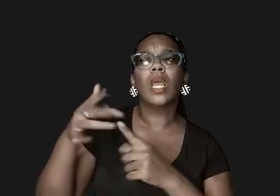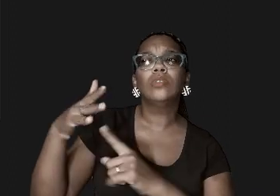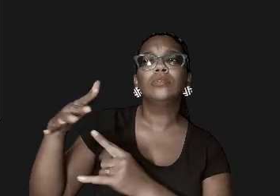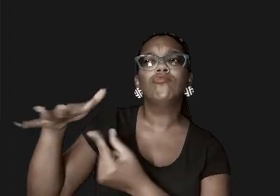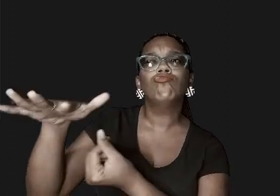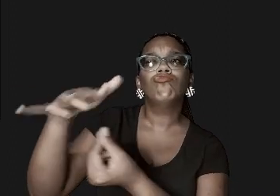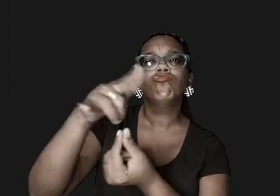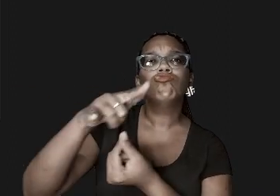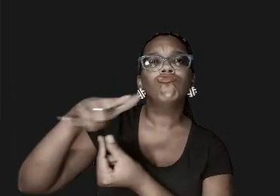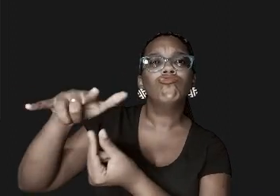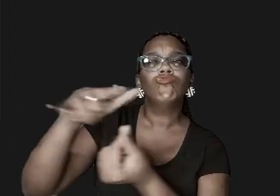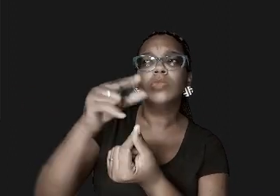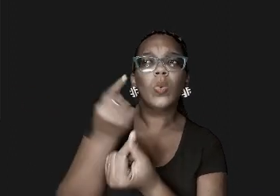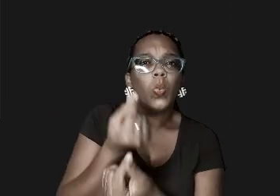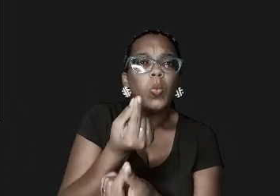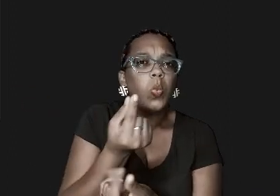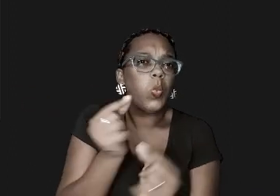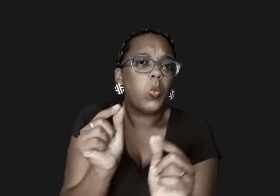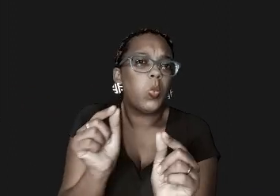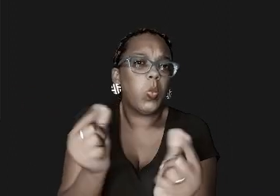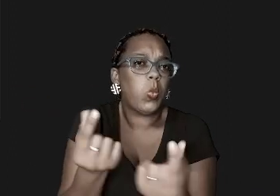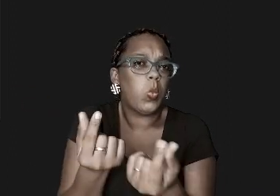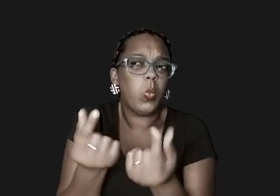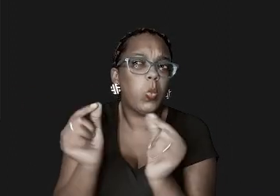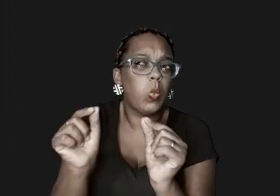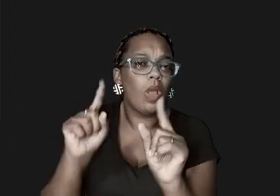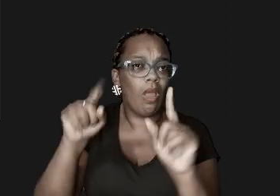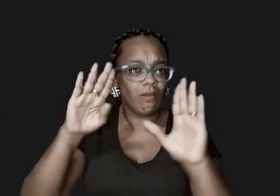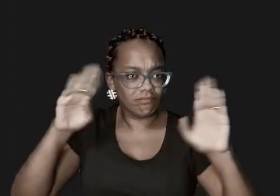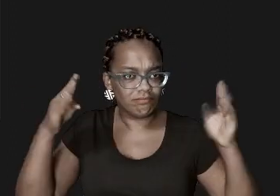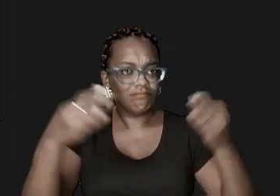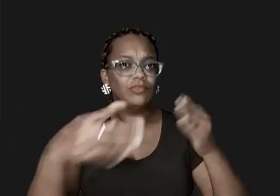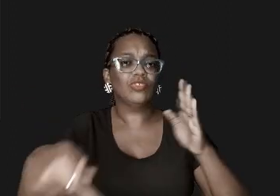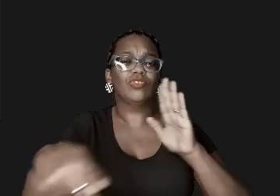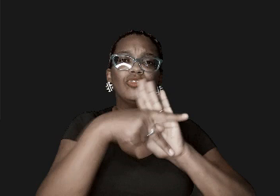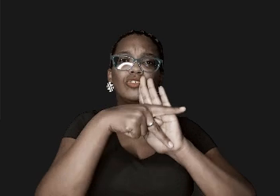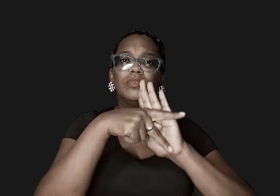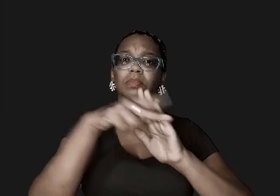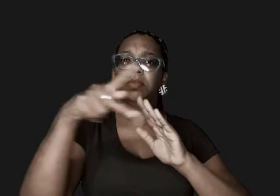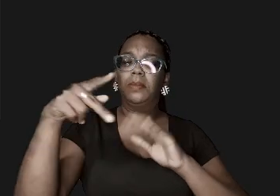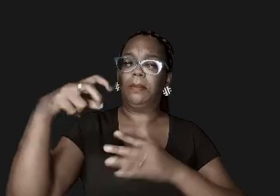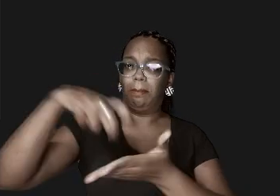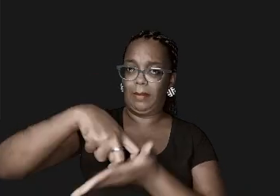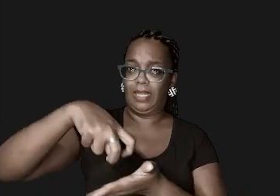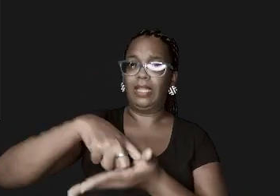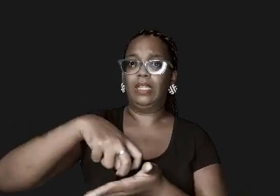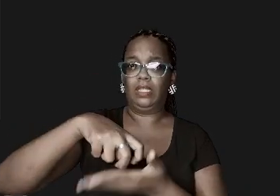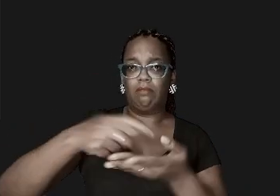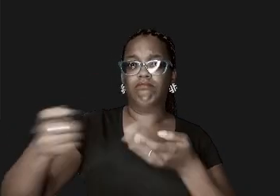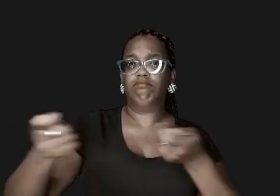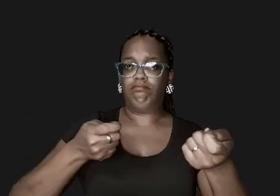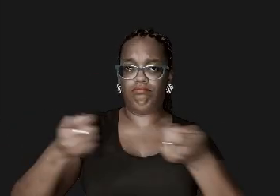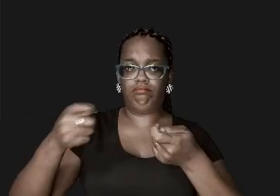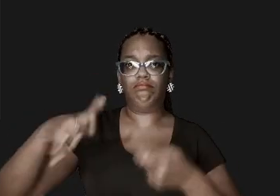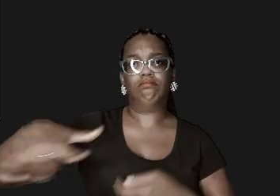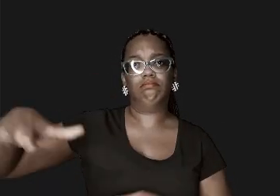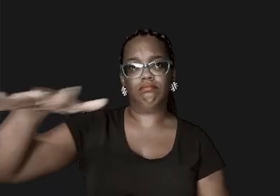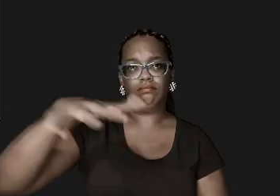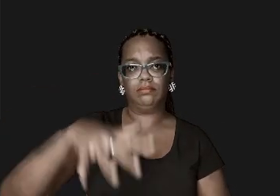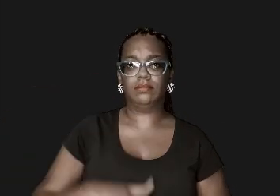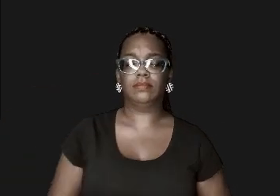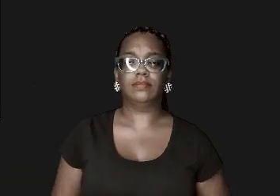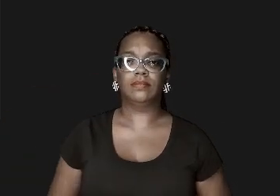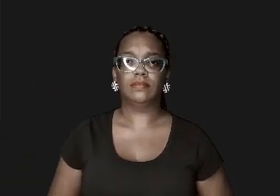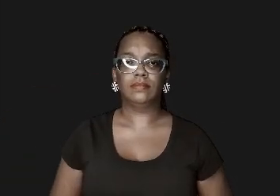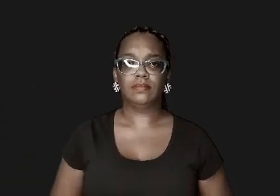resta claro que compete à TV uma definição típica do que é manipulação de preço que é um elemento que necessário para a